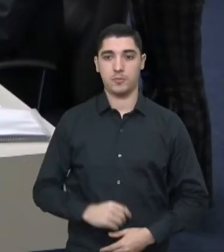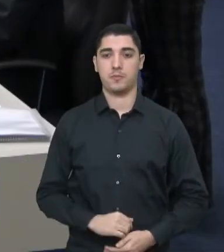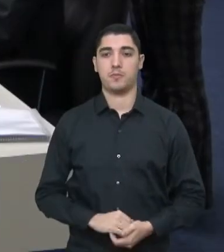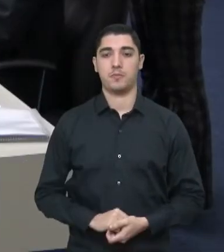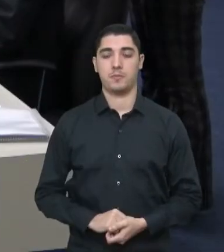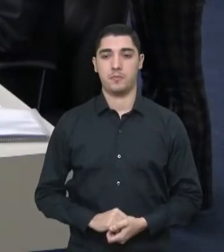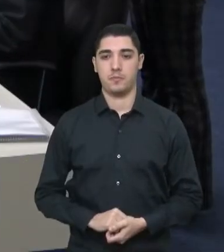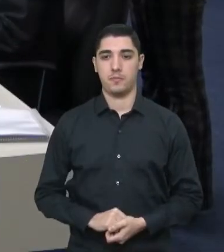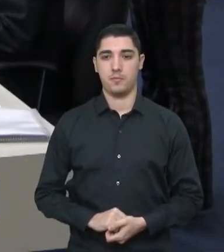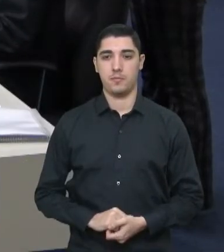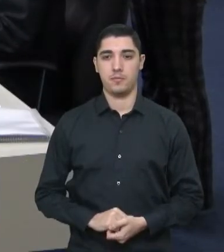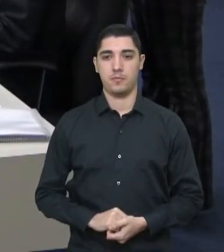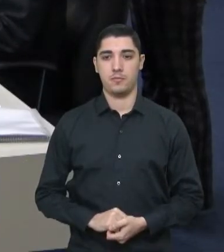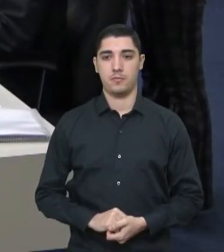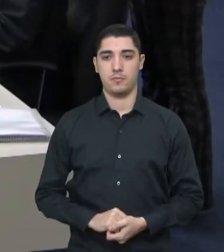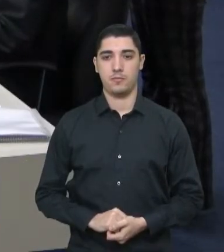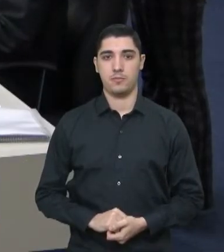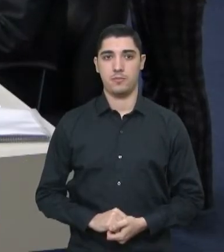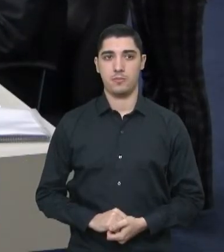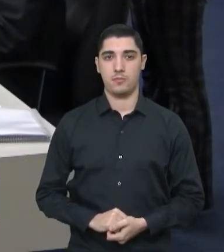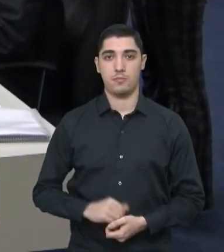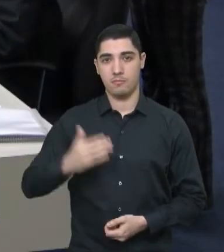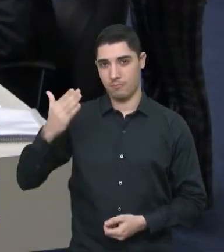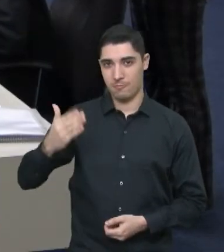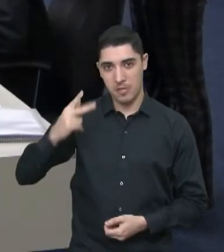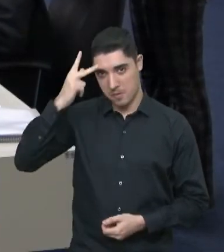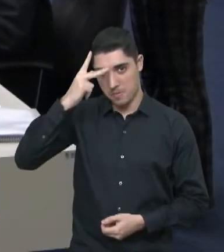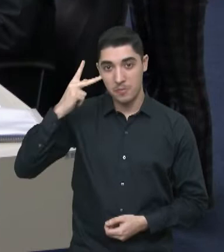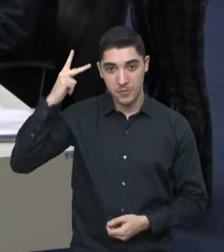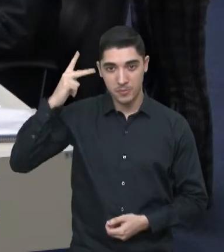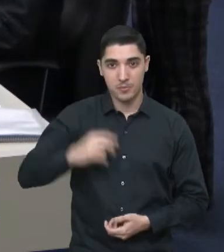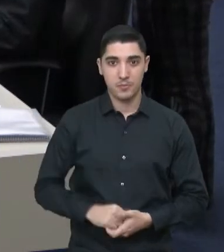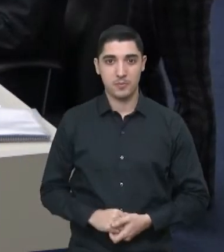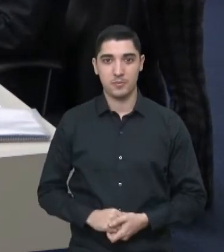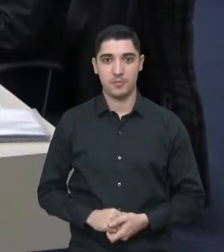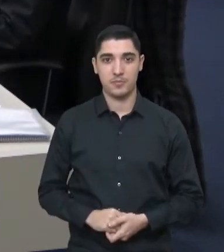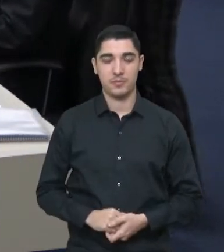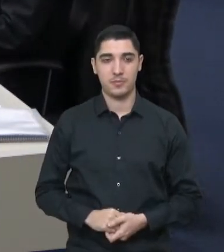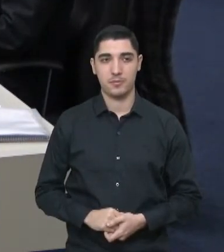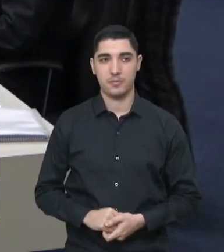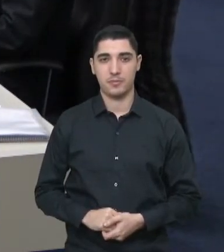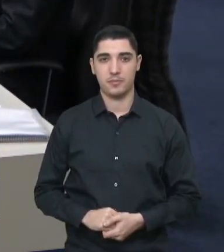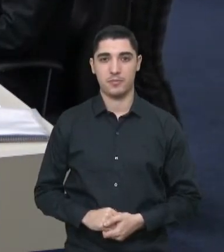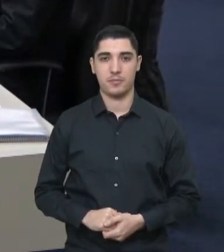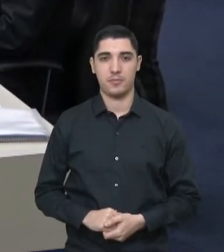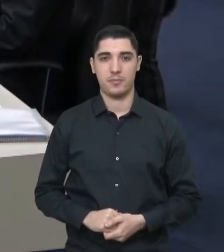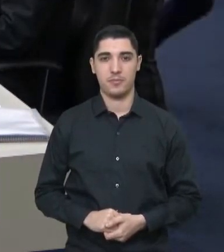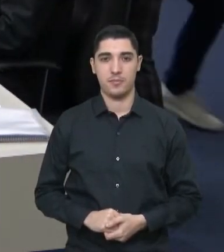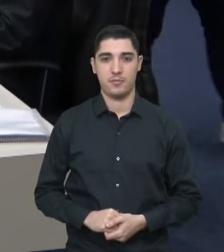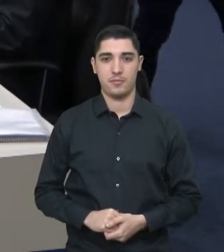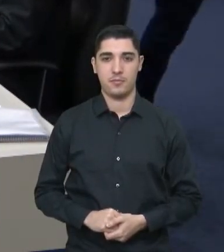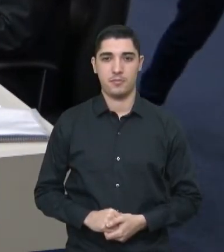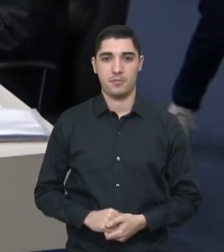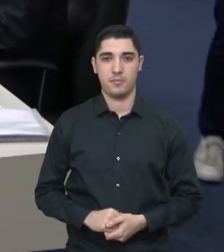Petit? Fernando Petit. Ah, entendi. Rafael Petit. Boa